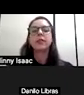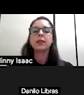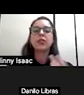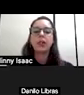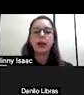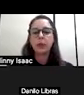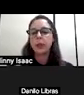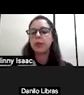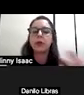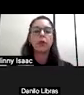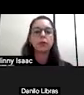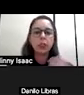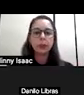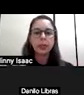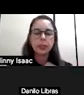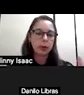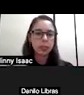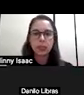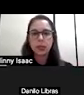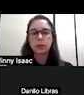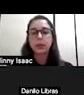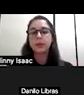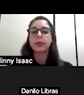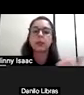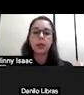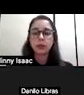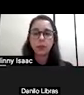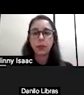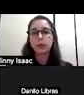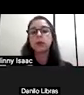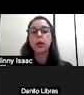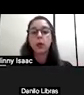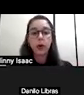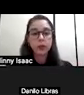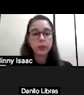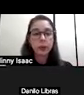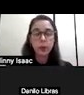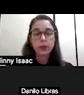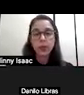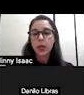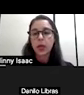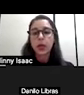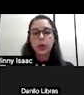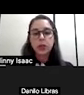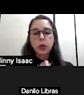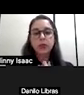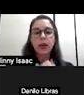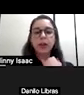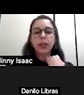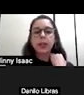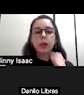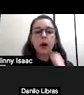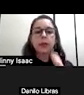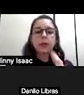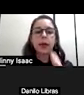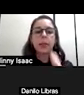para ver se essas dietas promoviam algum tipo, né, de alteração na expressão tanto de CB1 quanto de CB2. E o que a gente observa